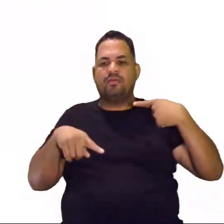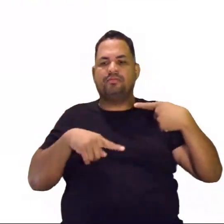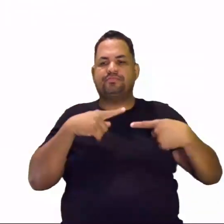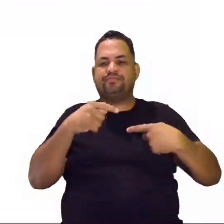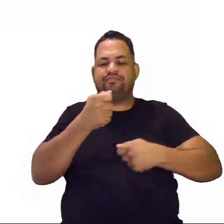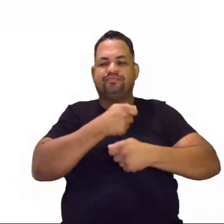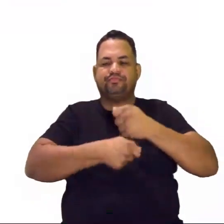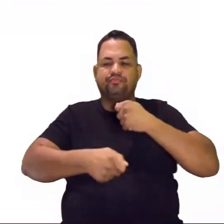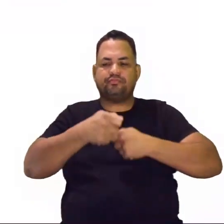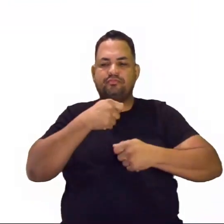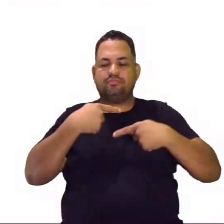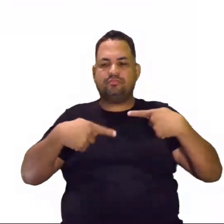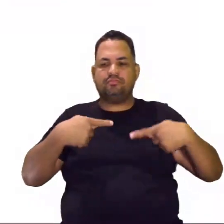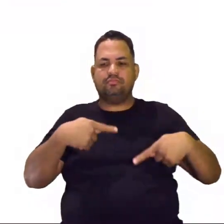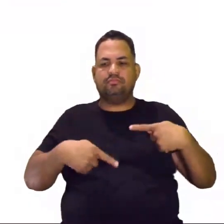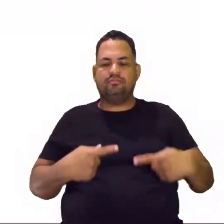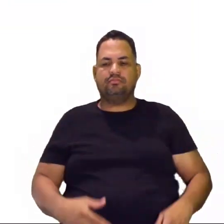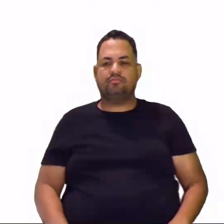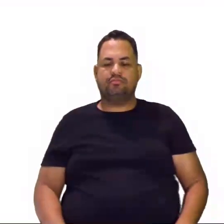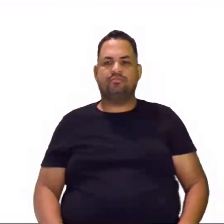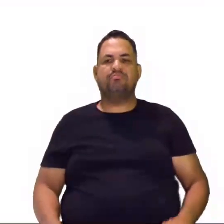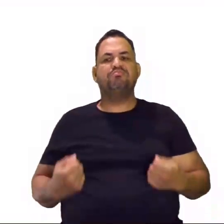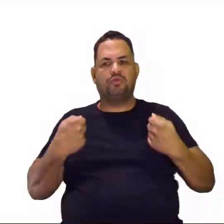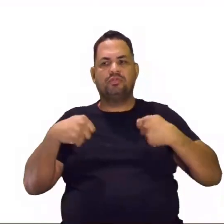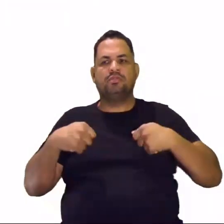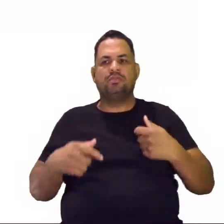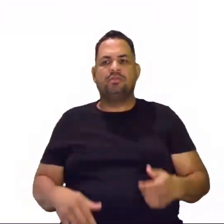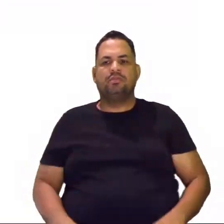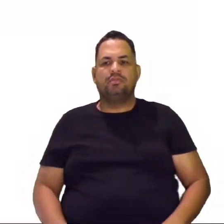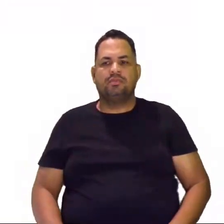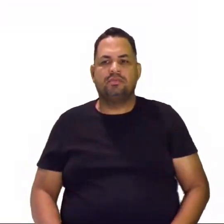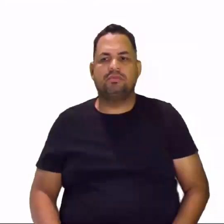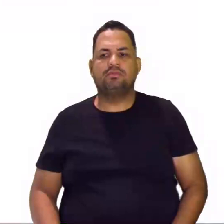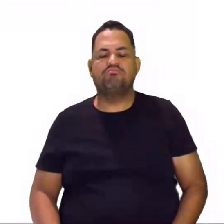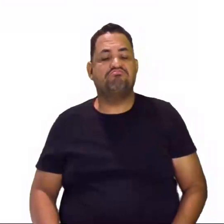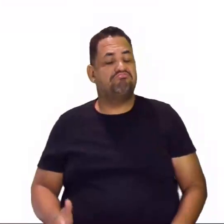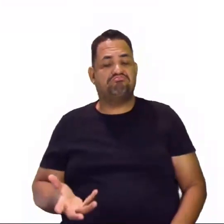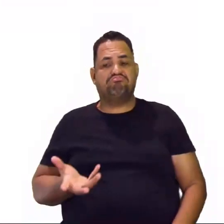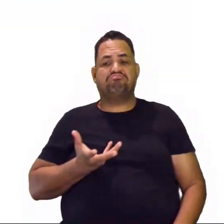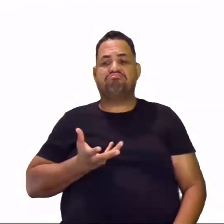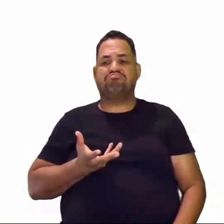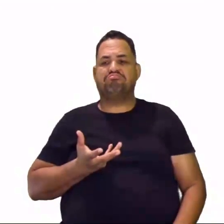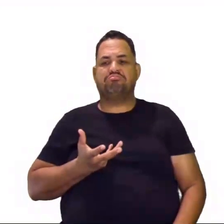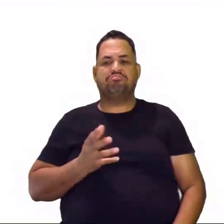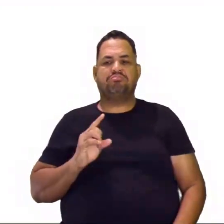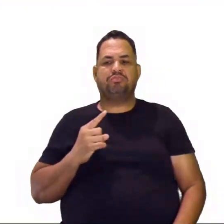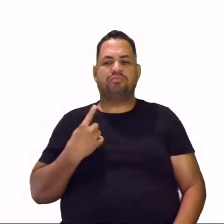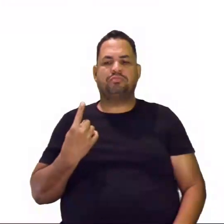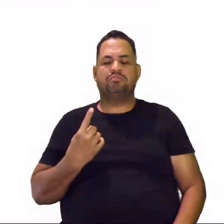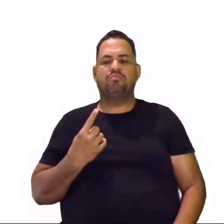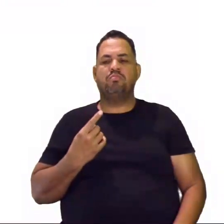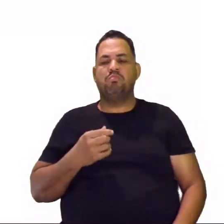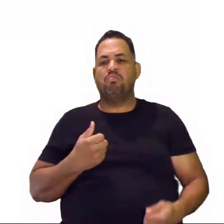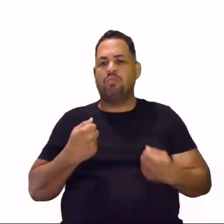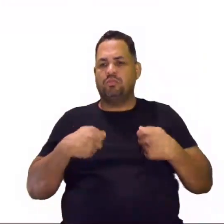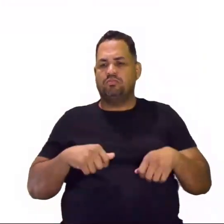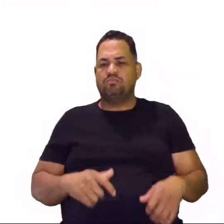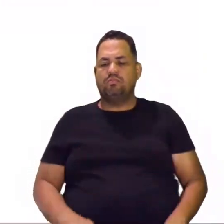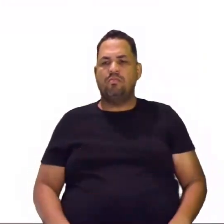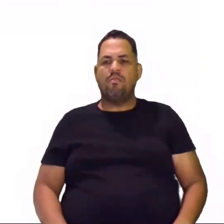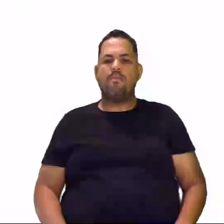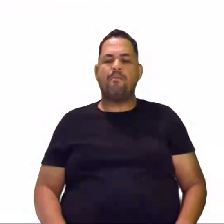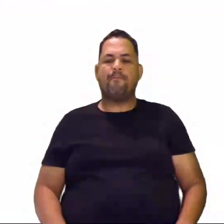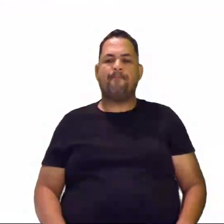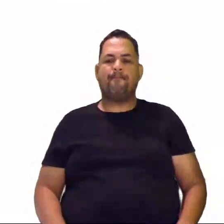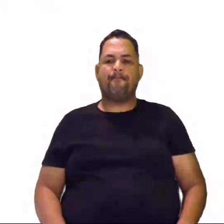intenções econômicas e políticas. Poder, né, gente? Poder. Só queriam poder. É isso que eles queriam.